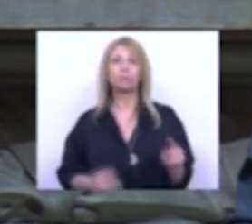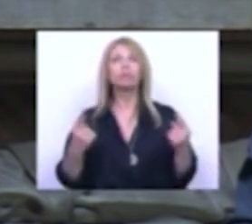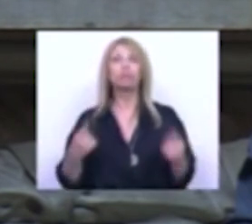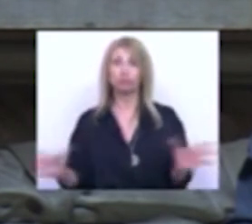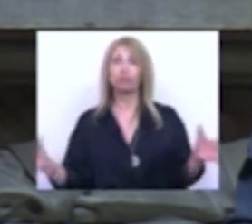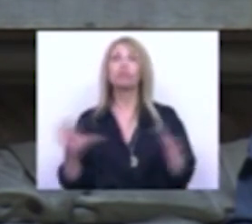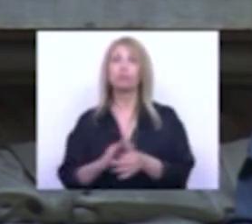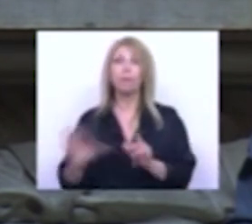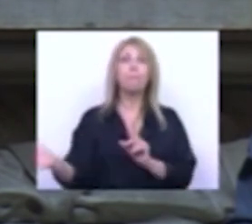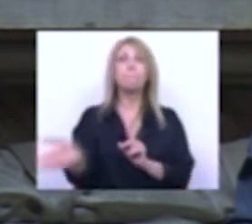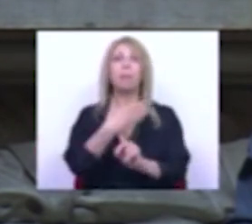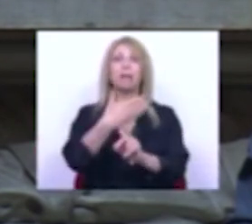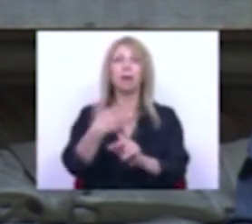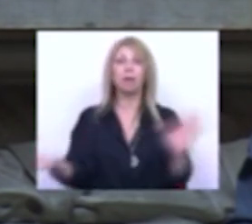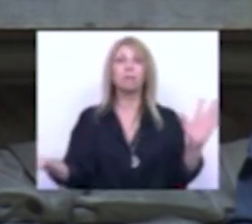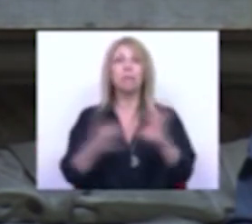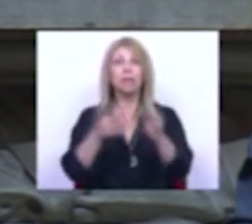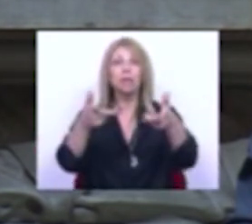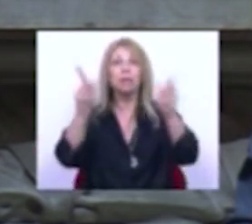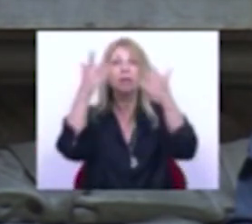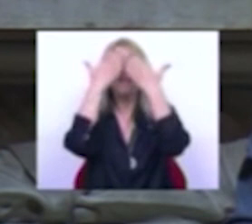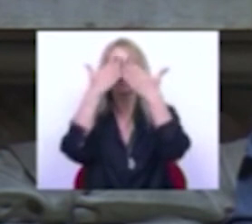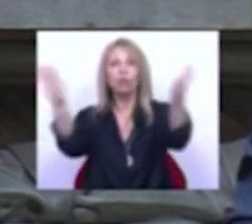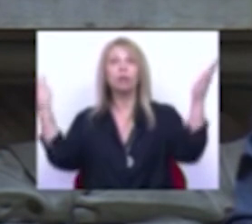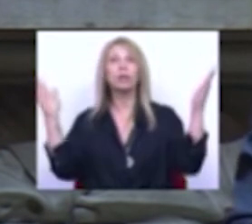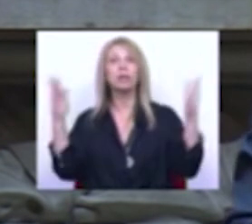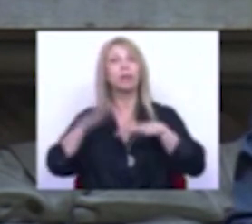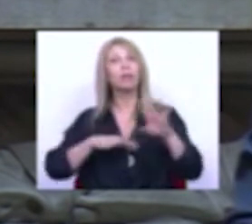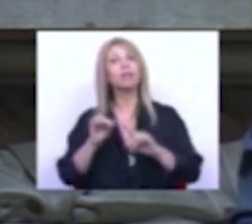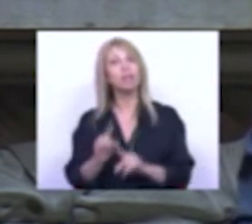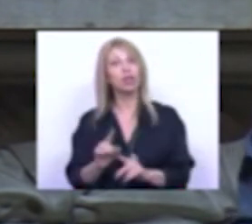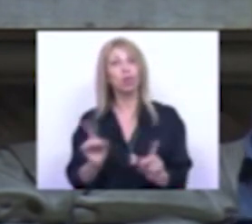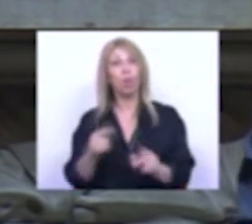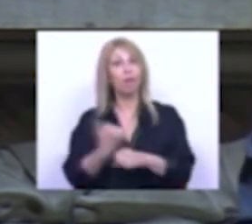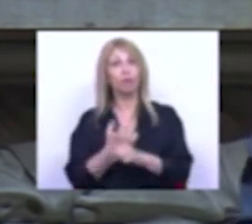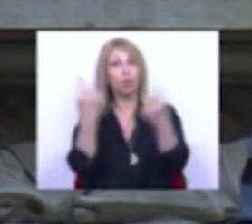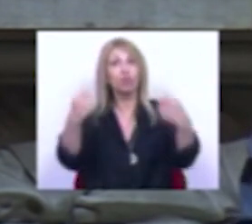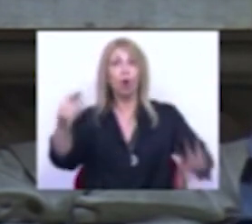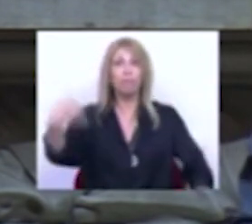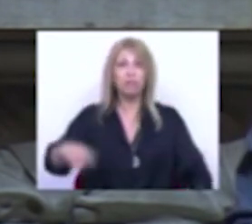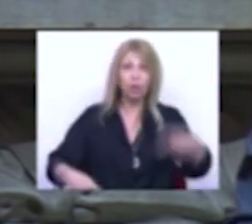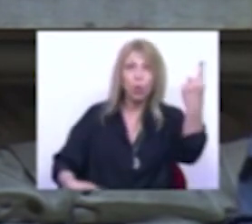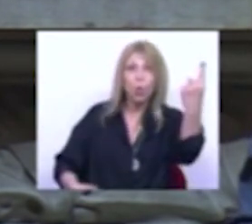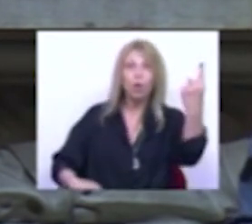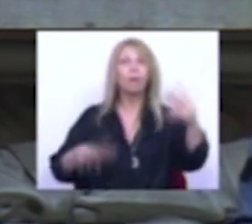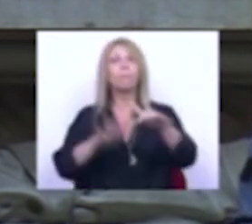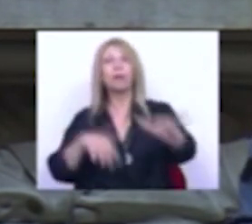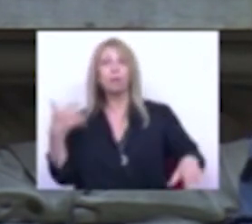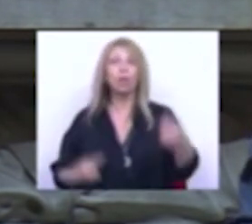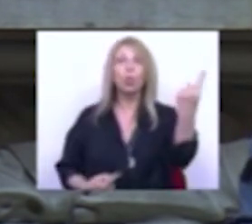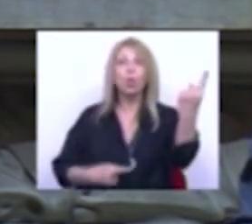patriota em liberdade e democracia. E fazer isto não é só tarefa de um presidente, de um parlamento, de um